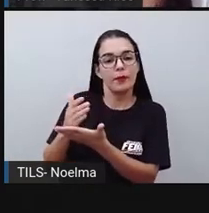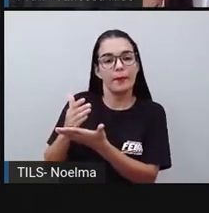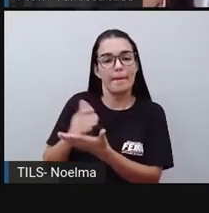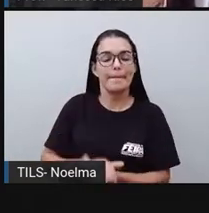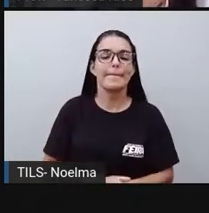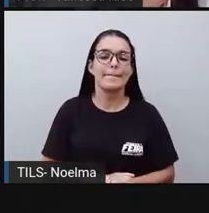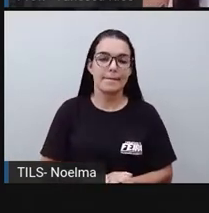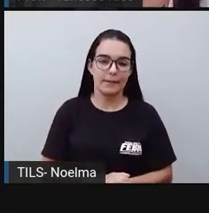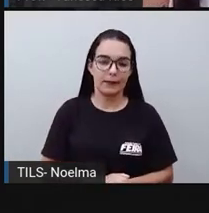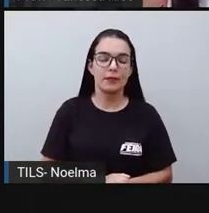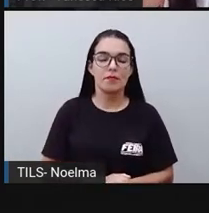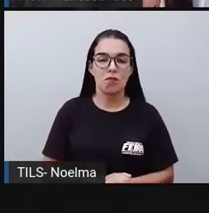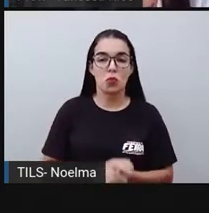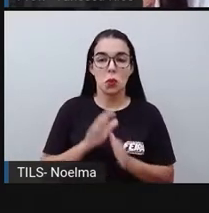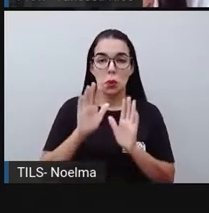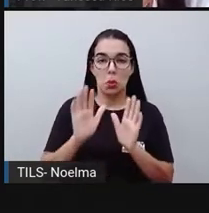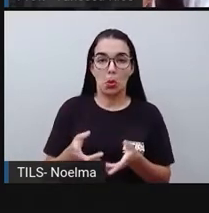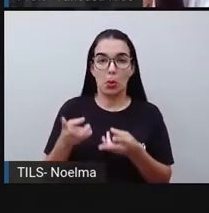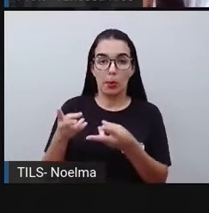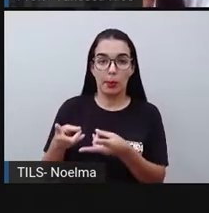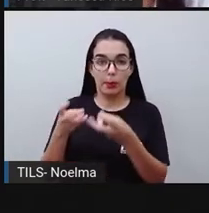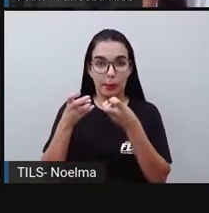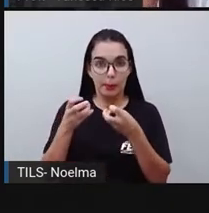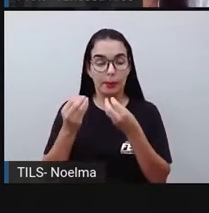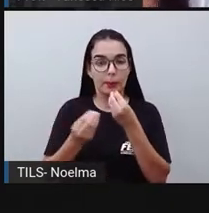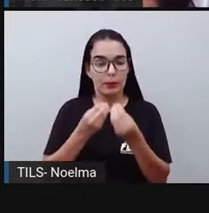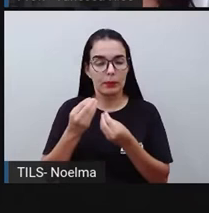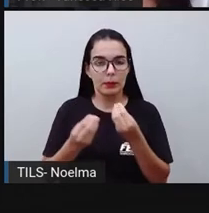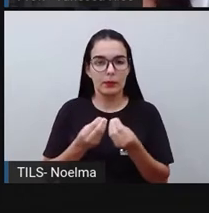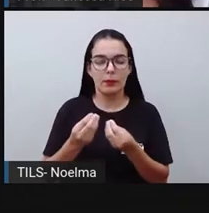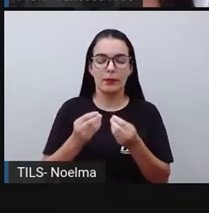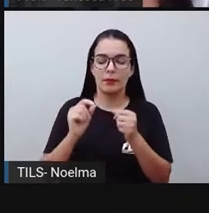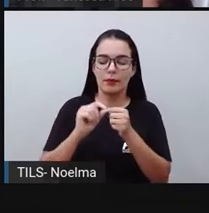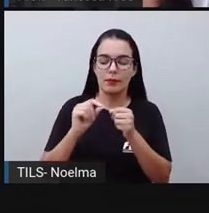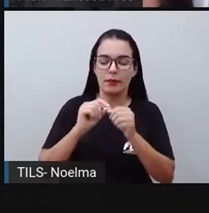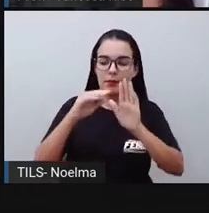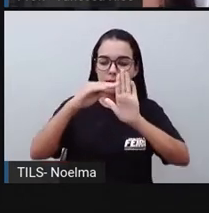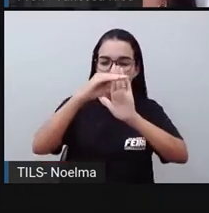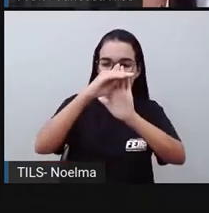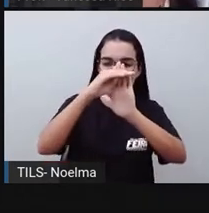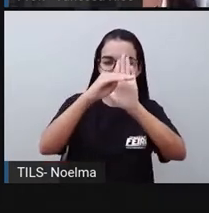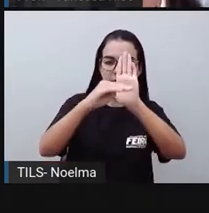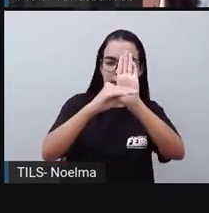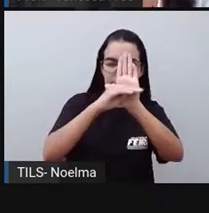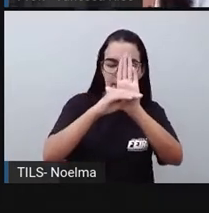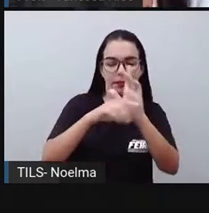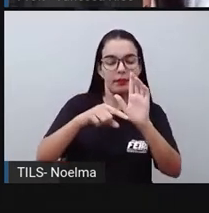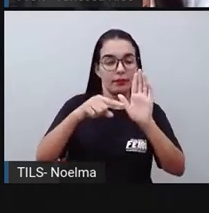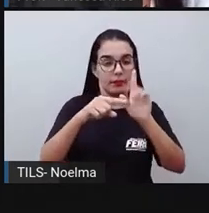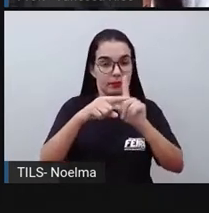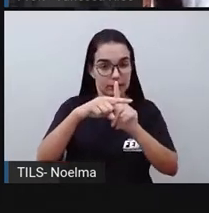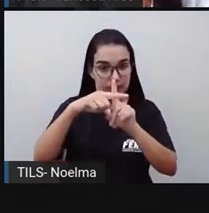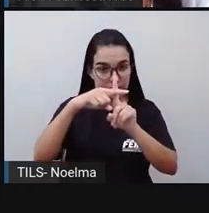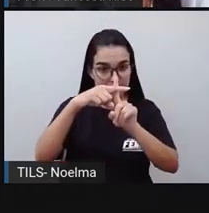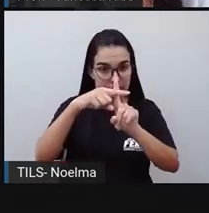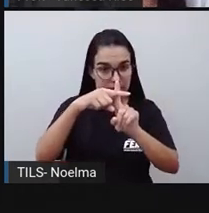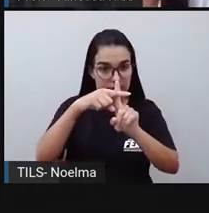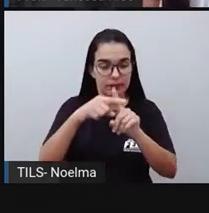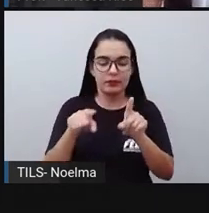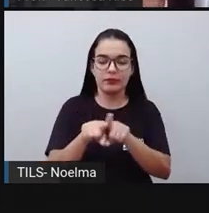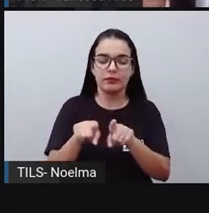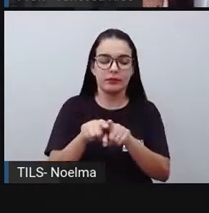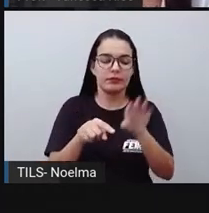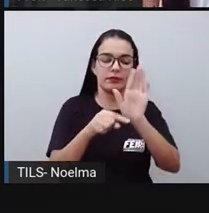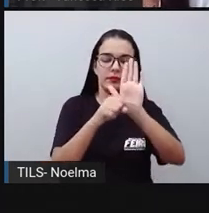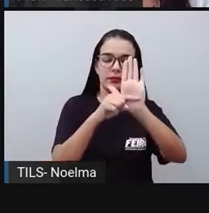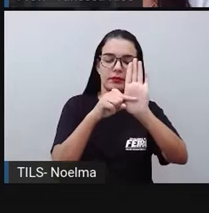A gente já observou aí como é que nós armamos uma continha, não é? De adição e também de subtração,